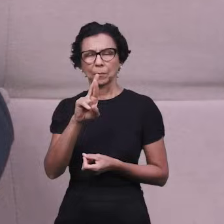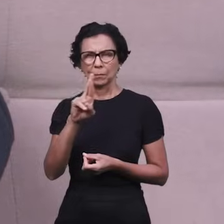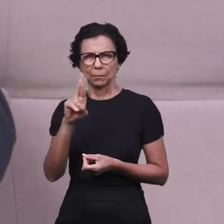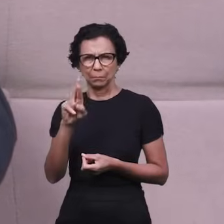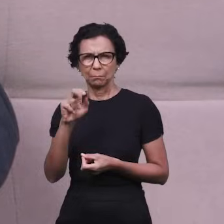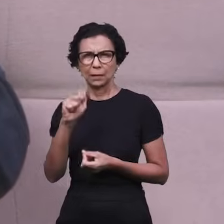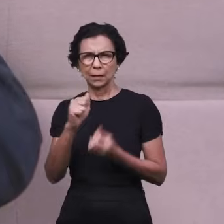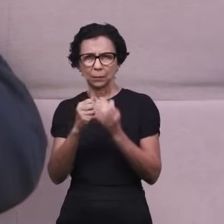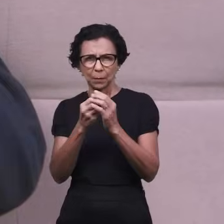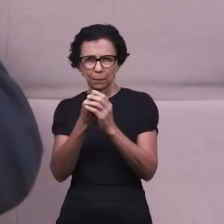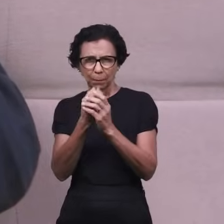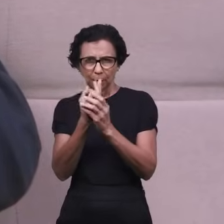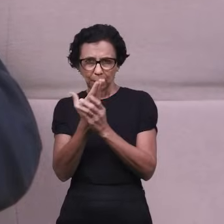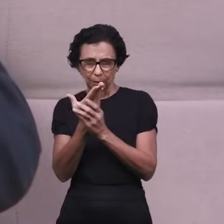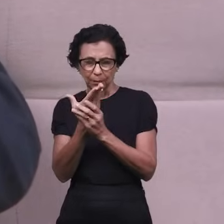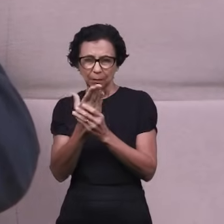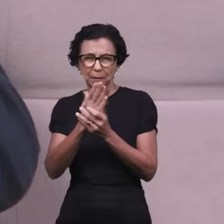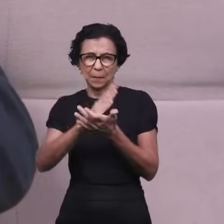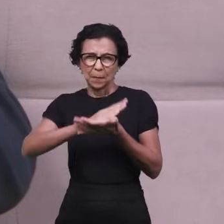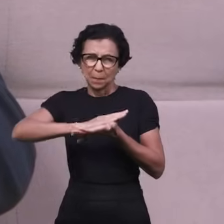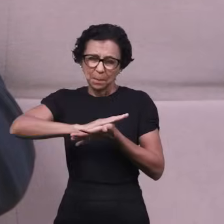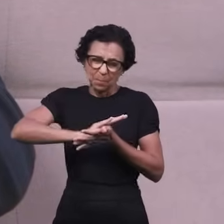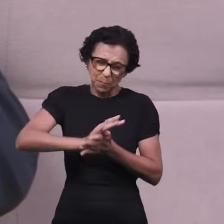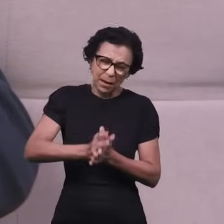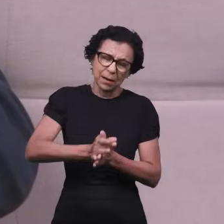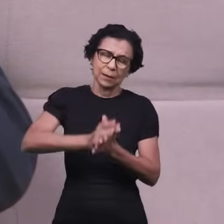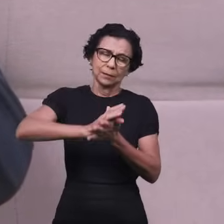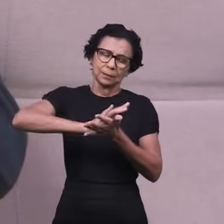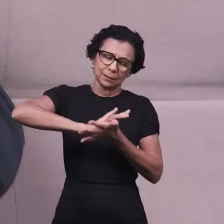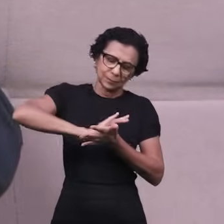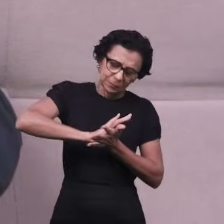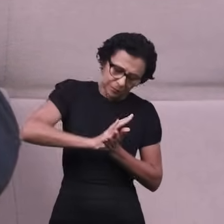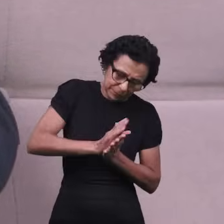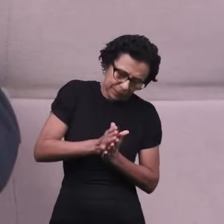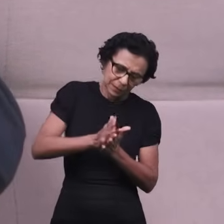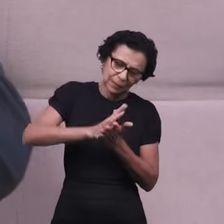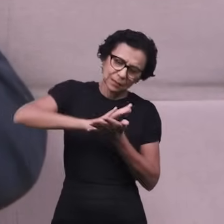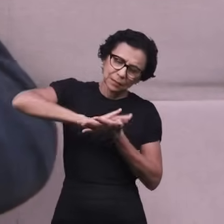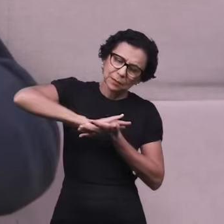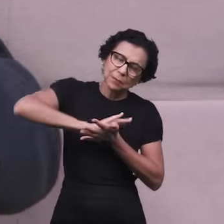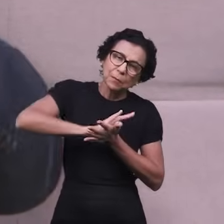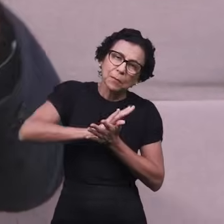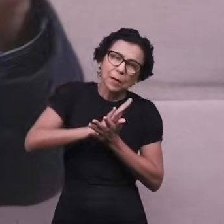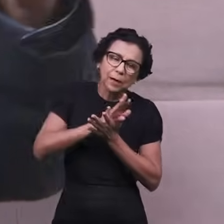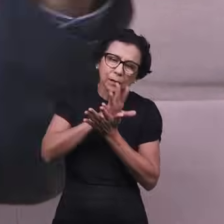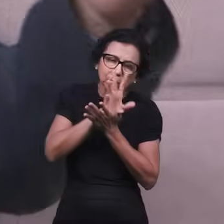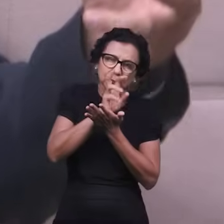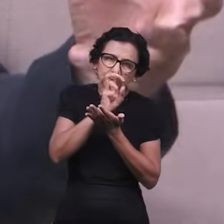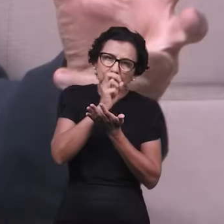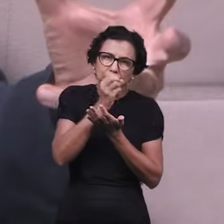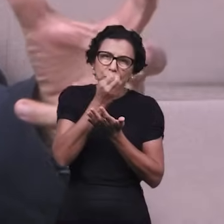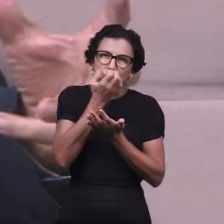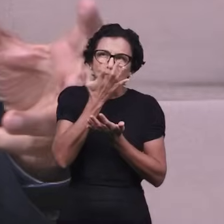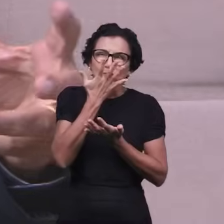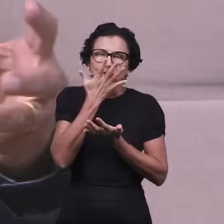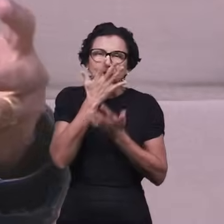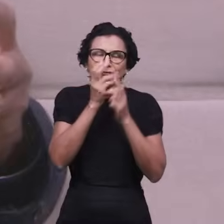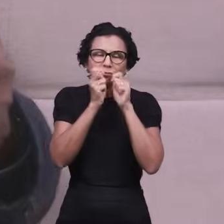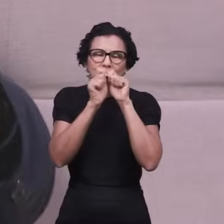aquela planta que quanto mais ela é pisada, esmagada, mais ela exala perfume.